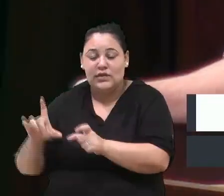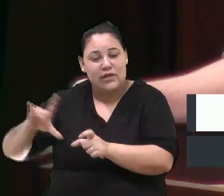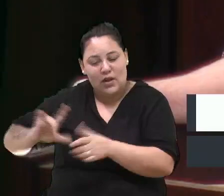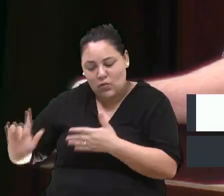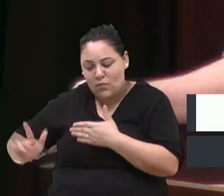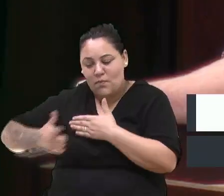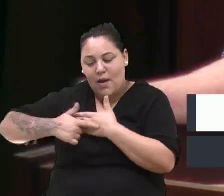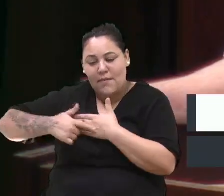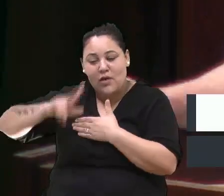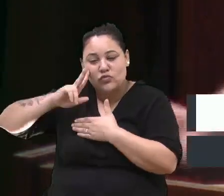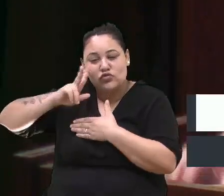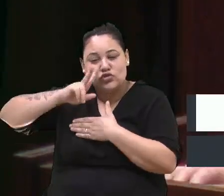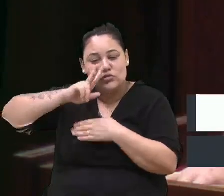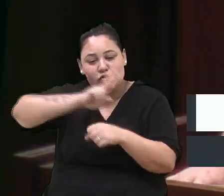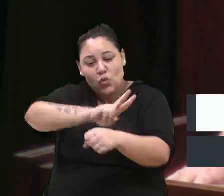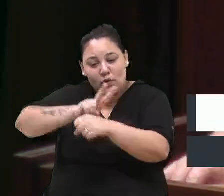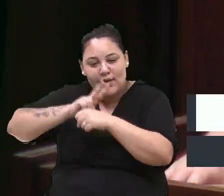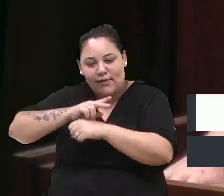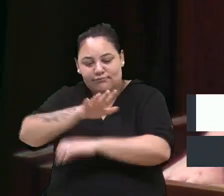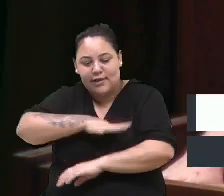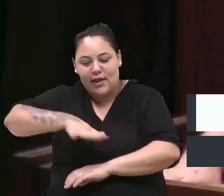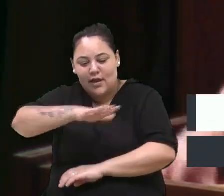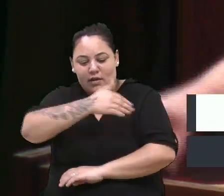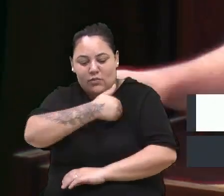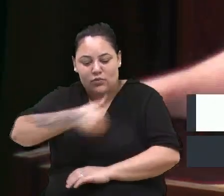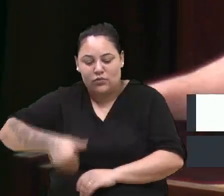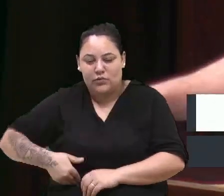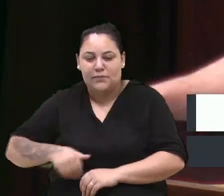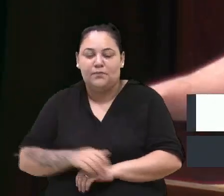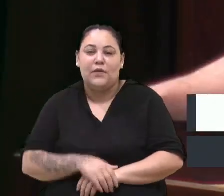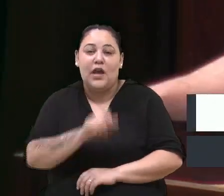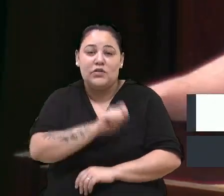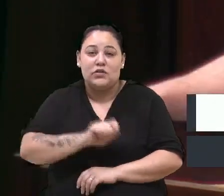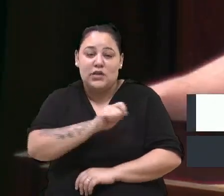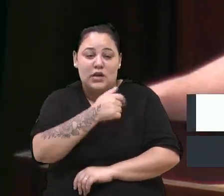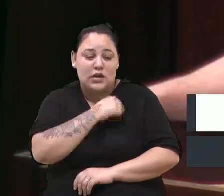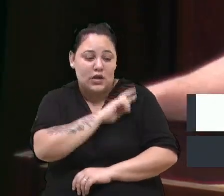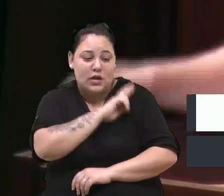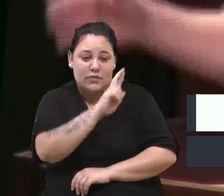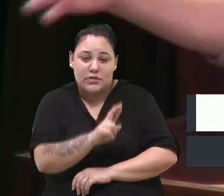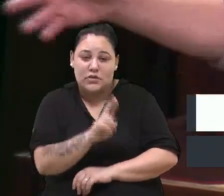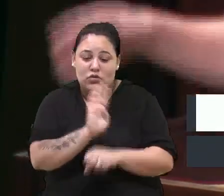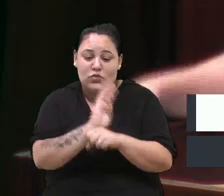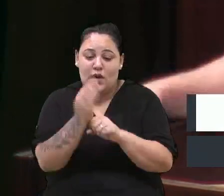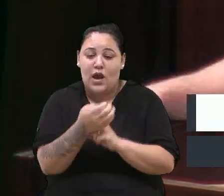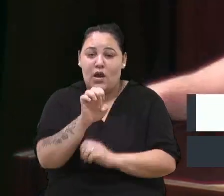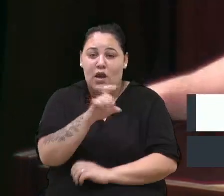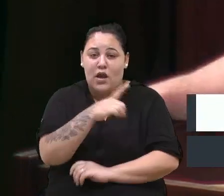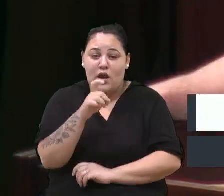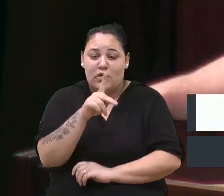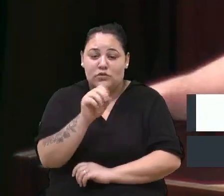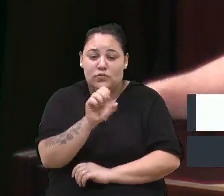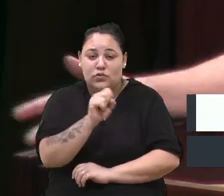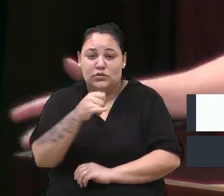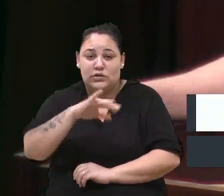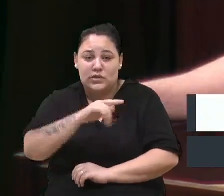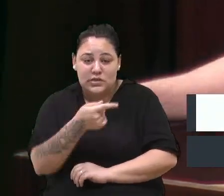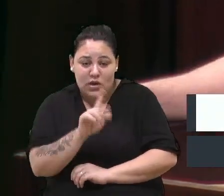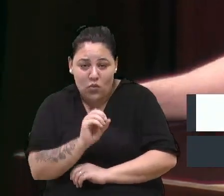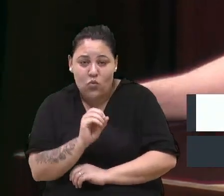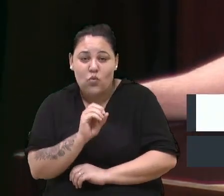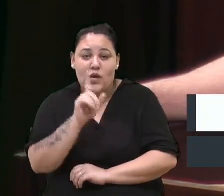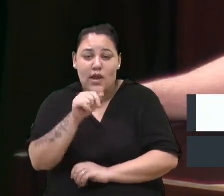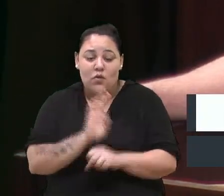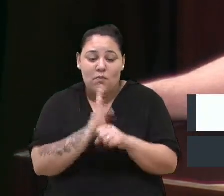áreas públicas. A associação a qual eu represento, que é a Associação de Moradores do Bairro Exposição, que é aqui, o bairro aqui da Câmara de Vereadores, da